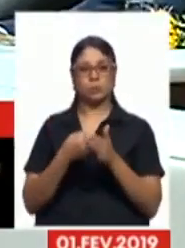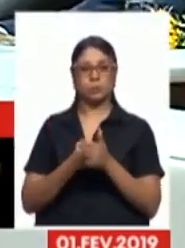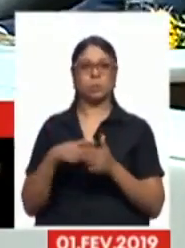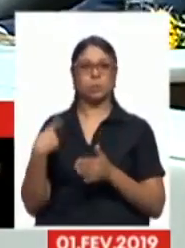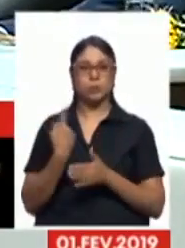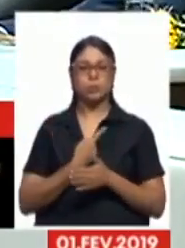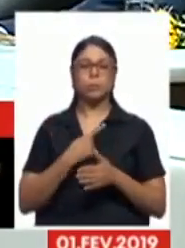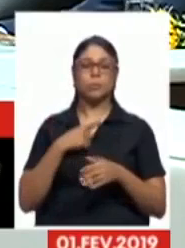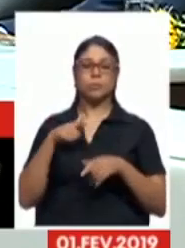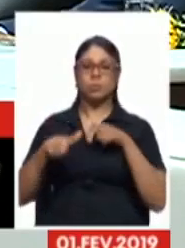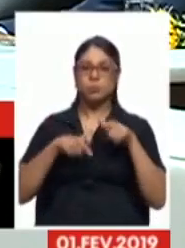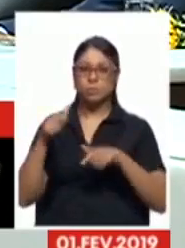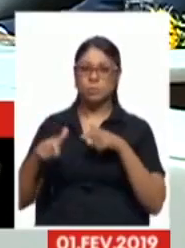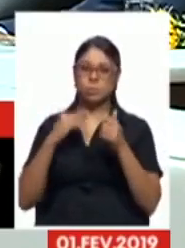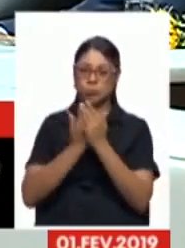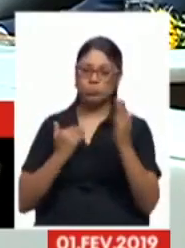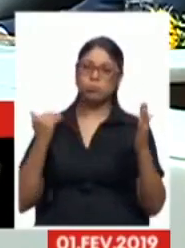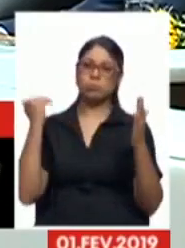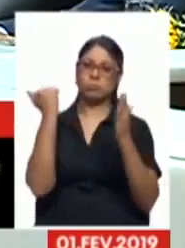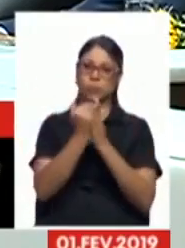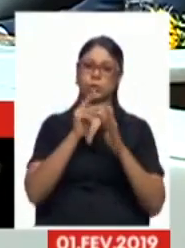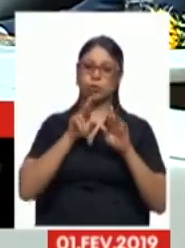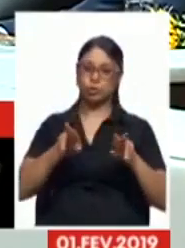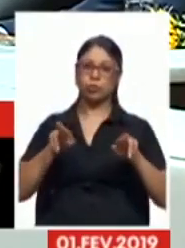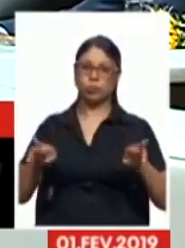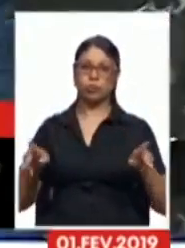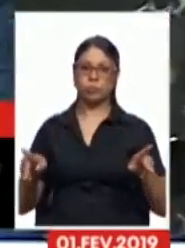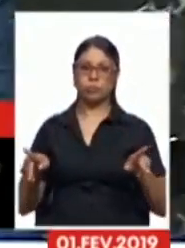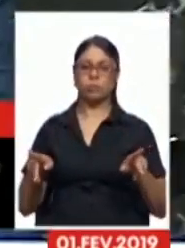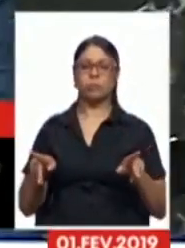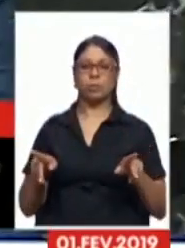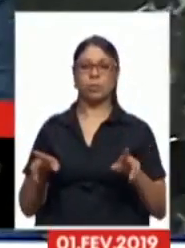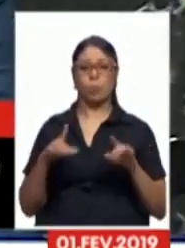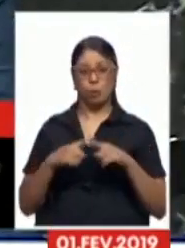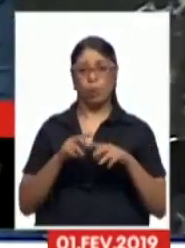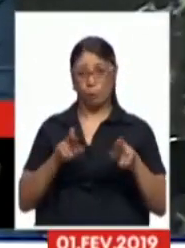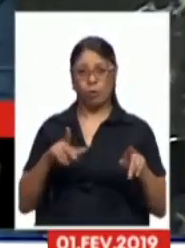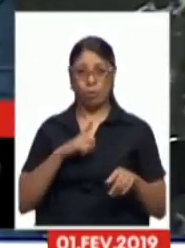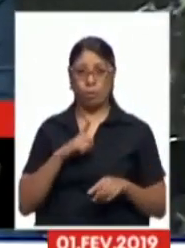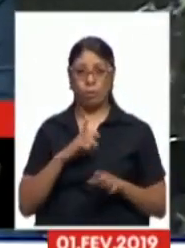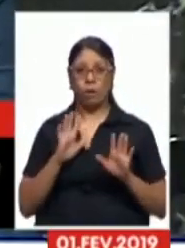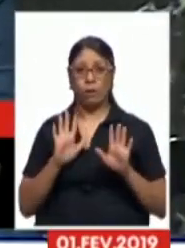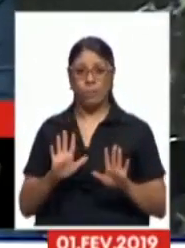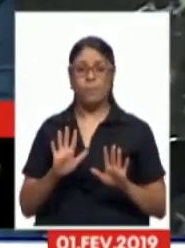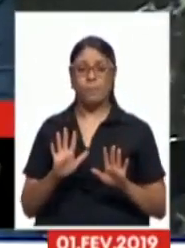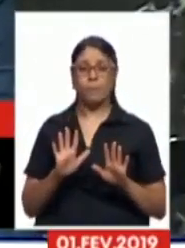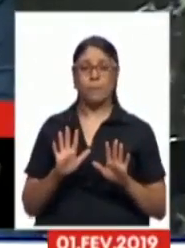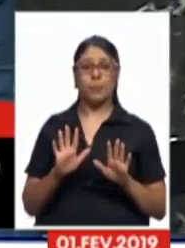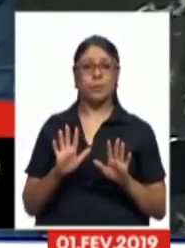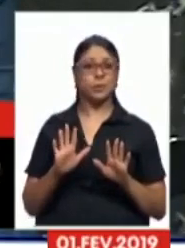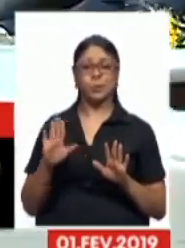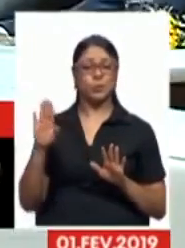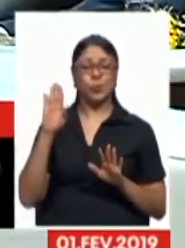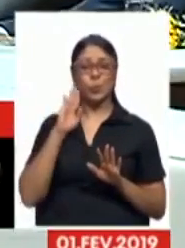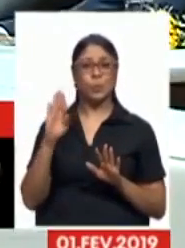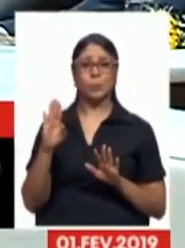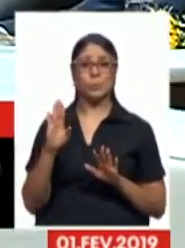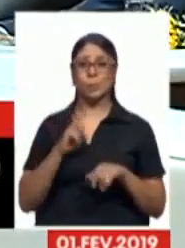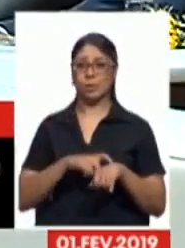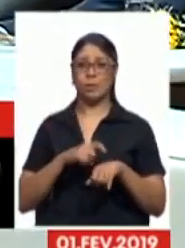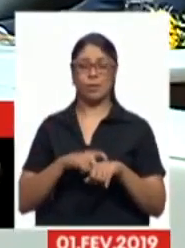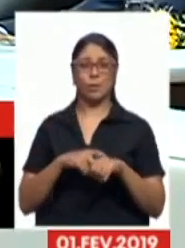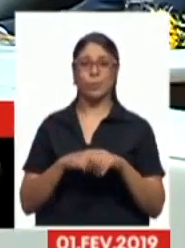ideológicas. Divergências existem e são salutares dentro de uma dialética construtiva. São elas